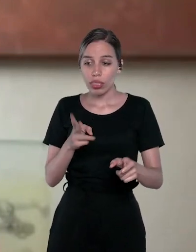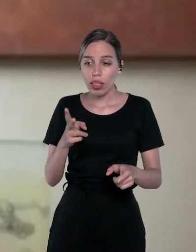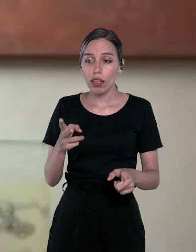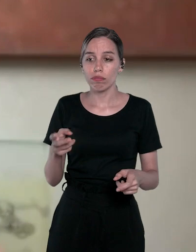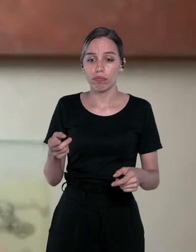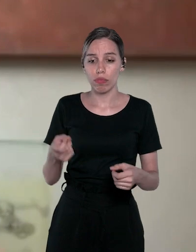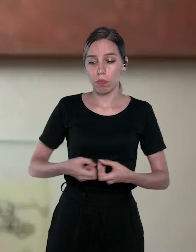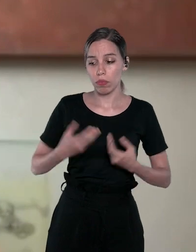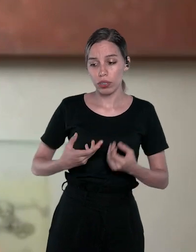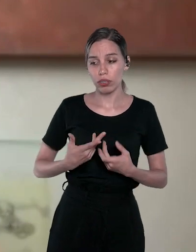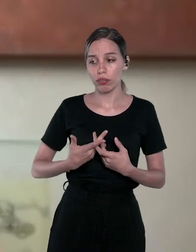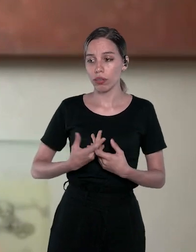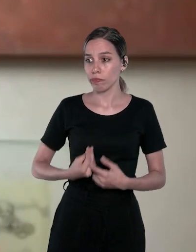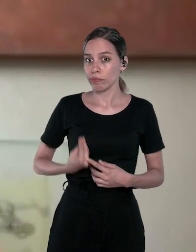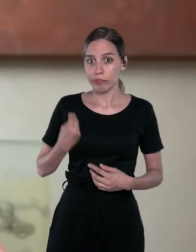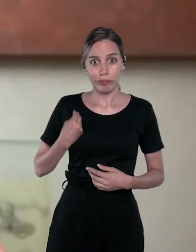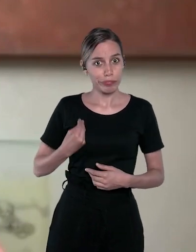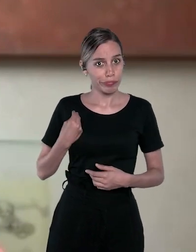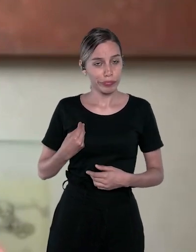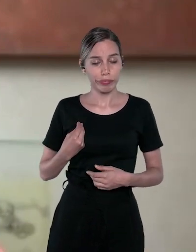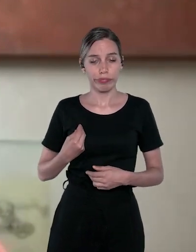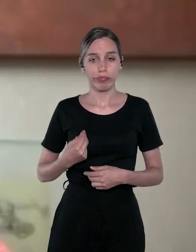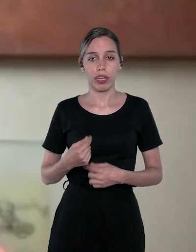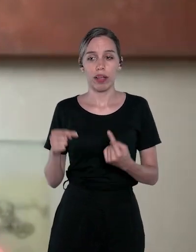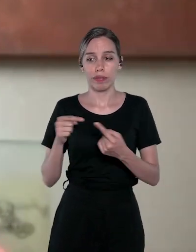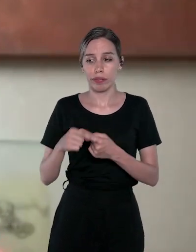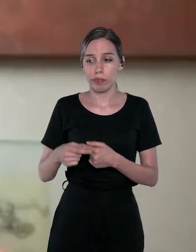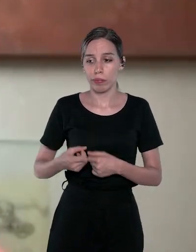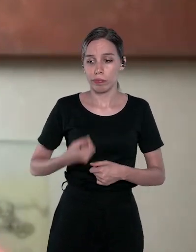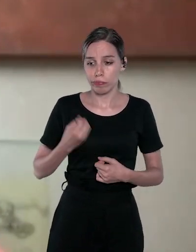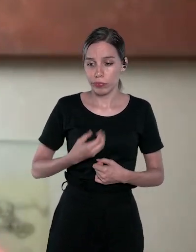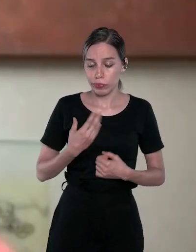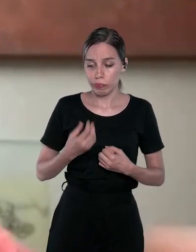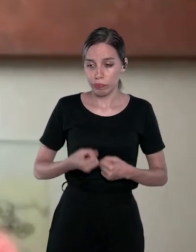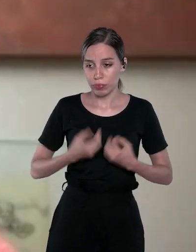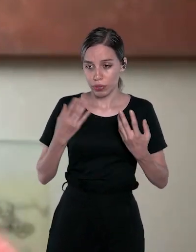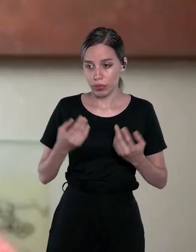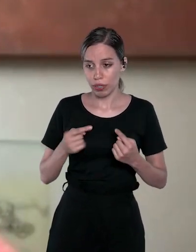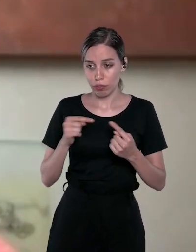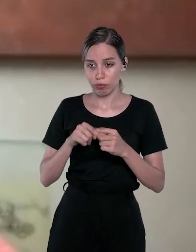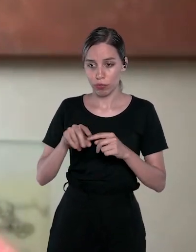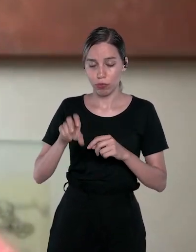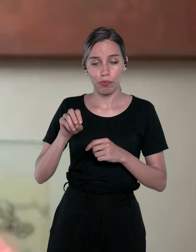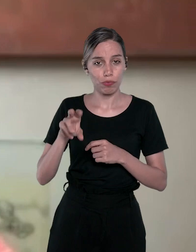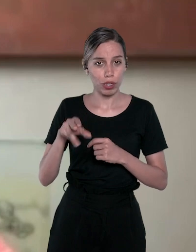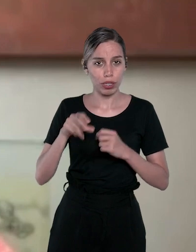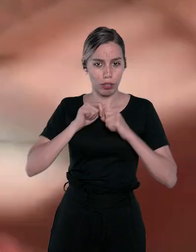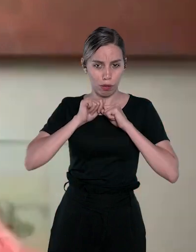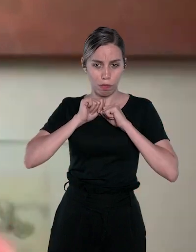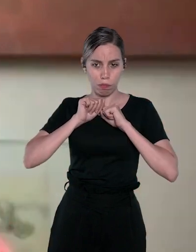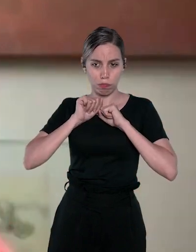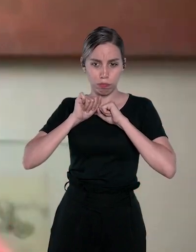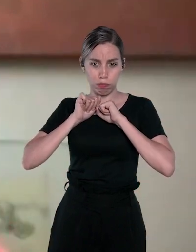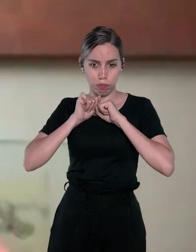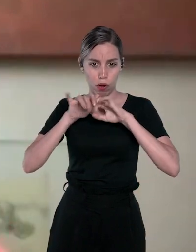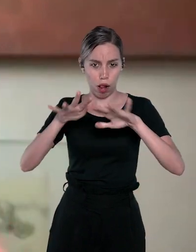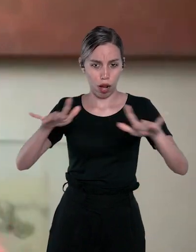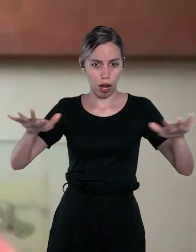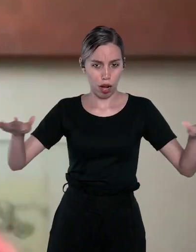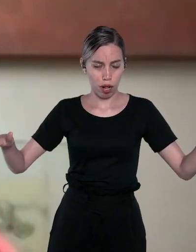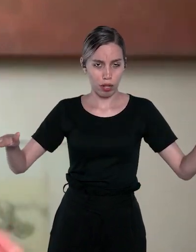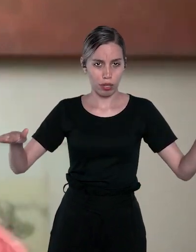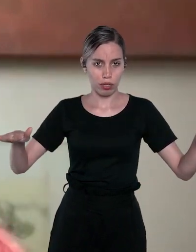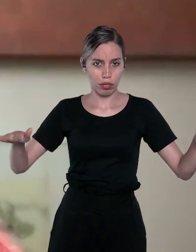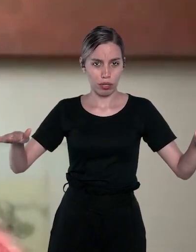vezes é um vírus que contamina também as outras